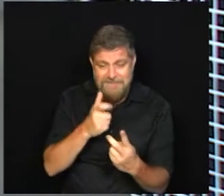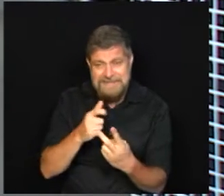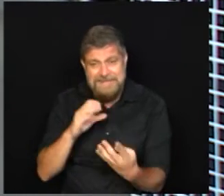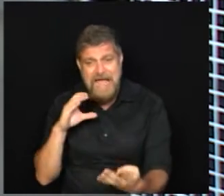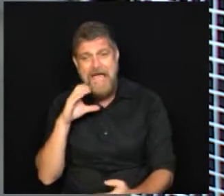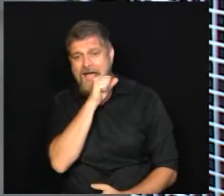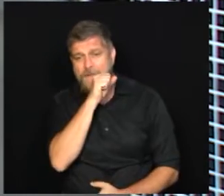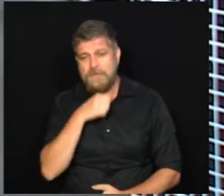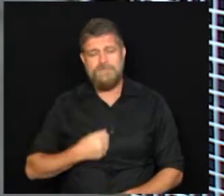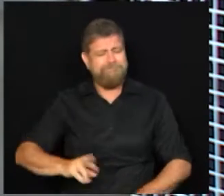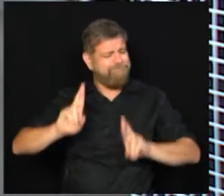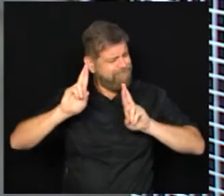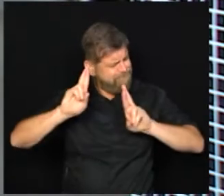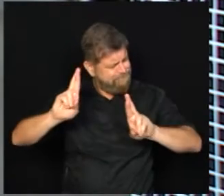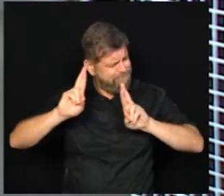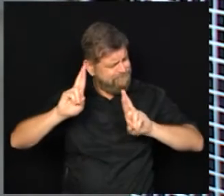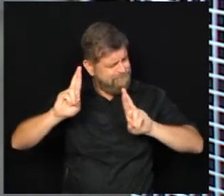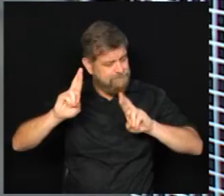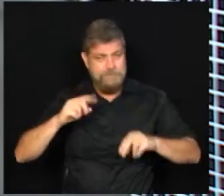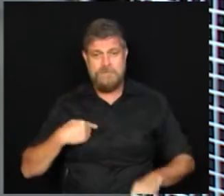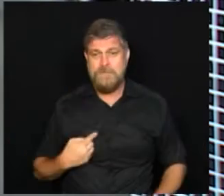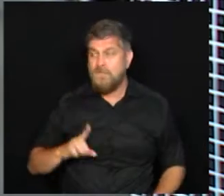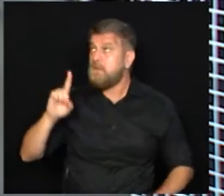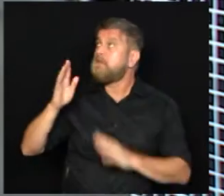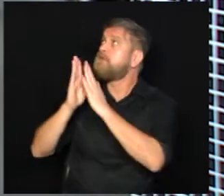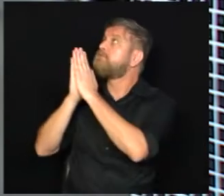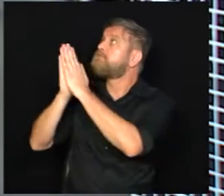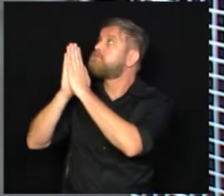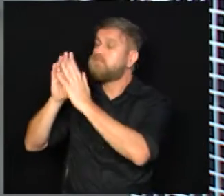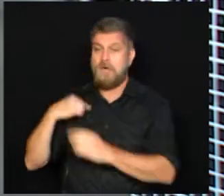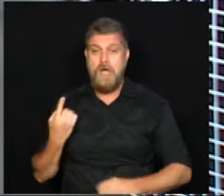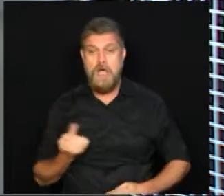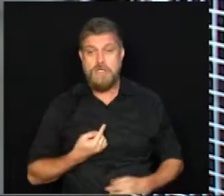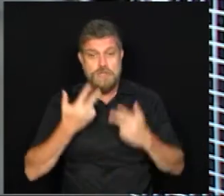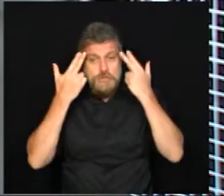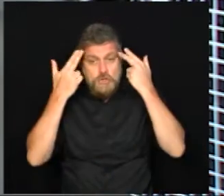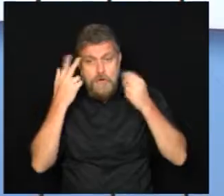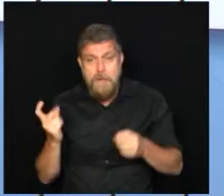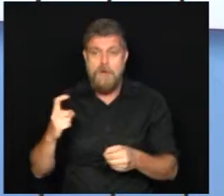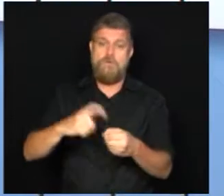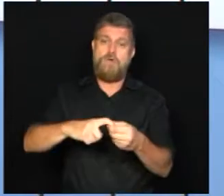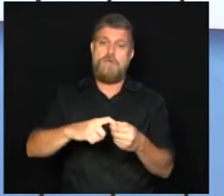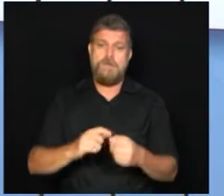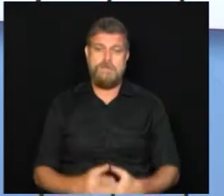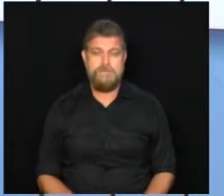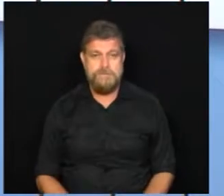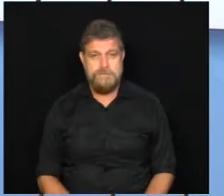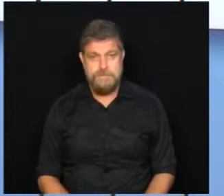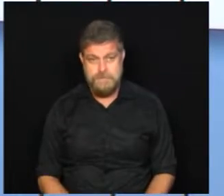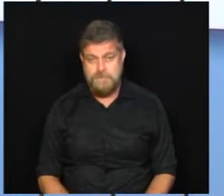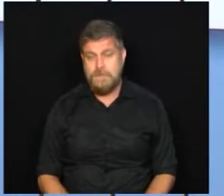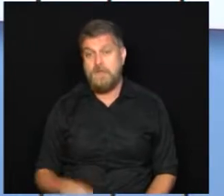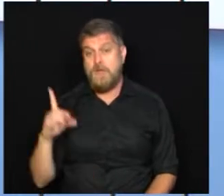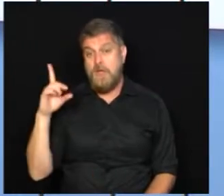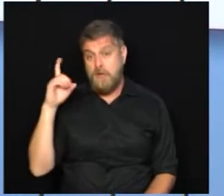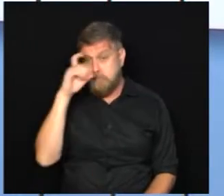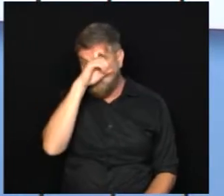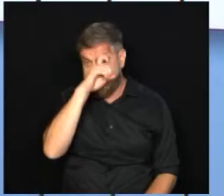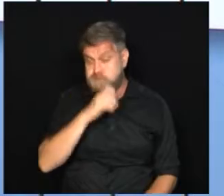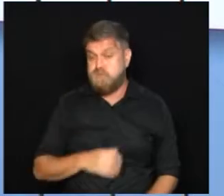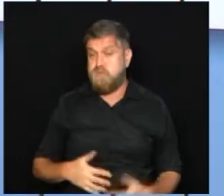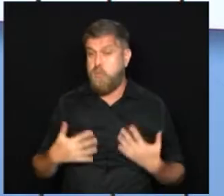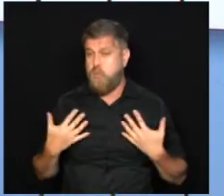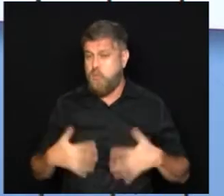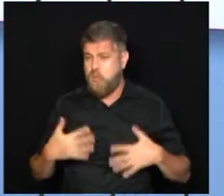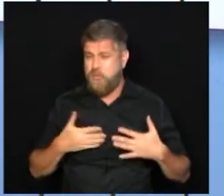rápido possível que a gente tá esperando para que se Deus quiser a gente consiga voltar ao normal e é muito difícil essa